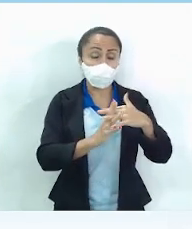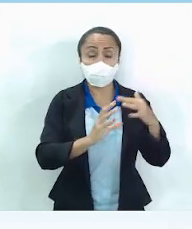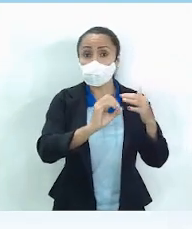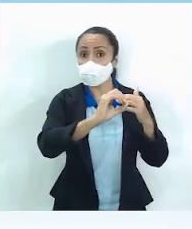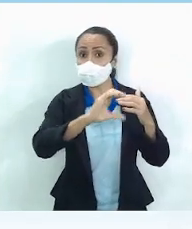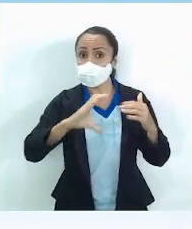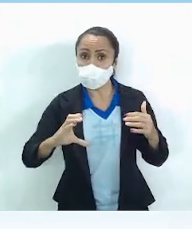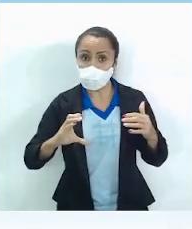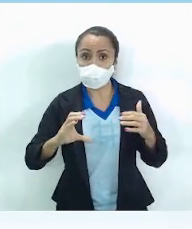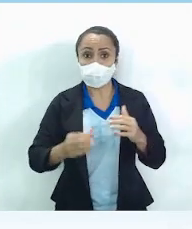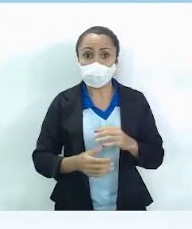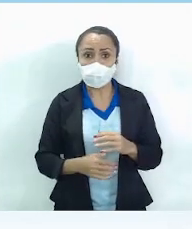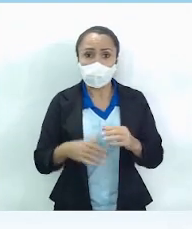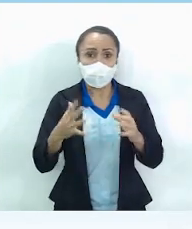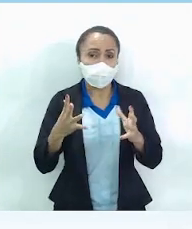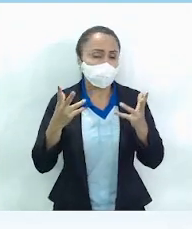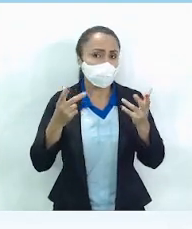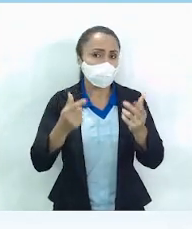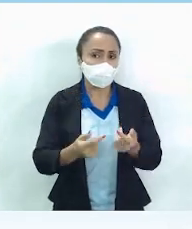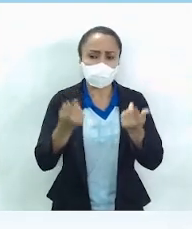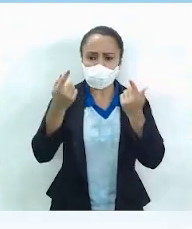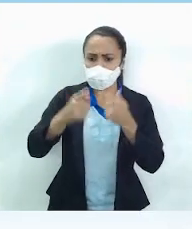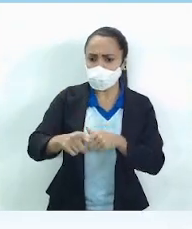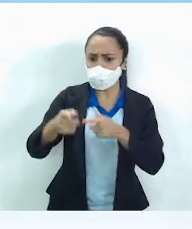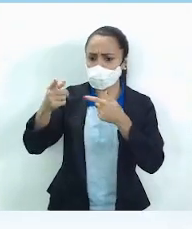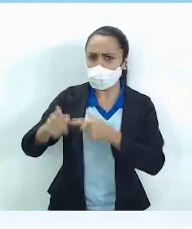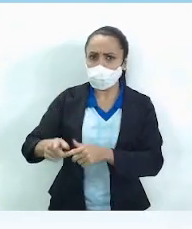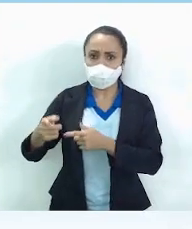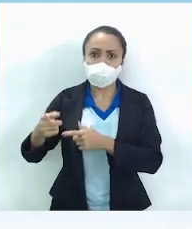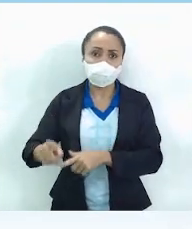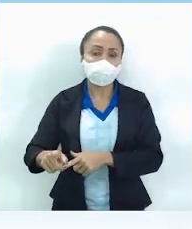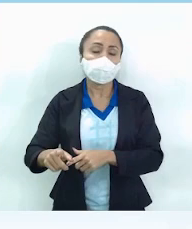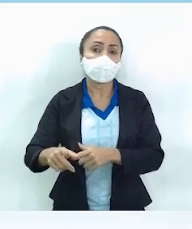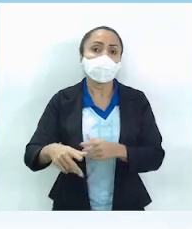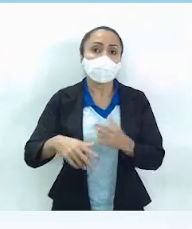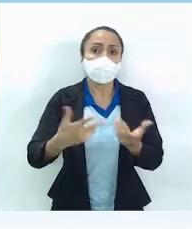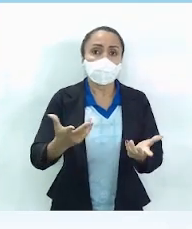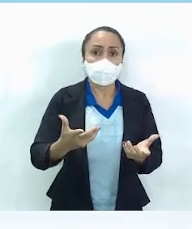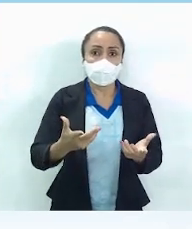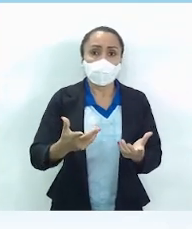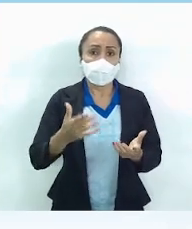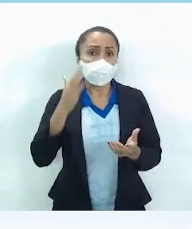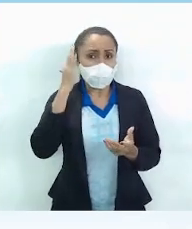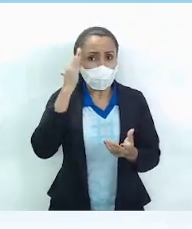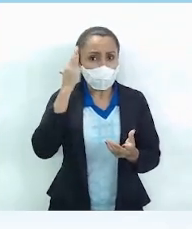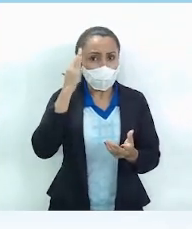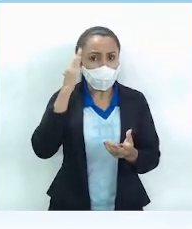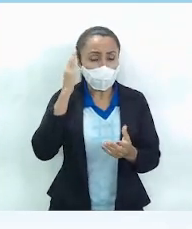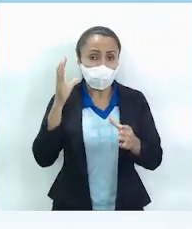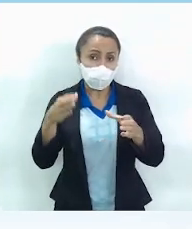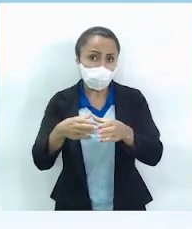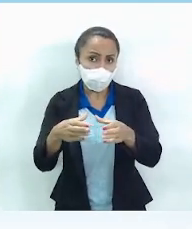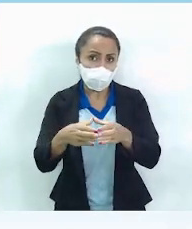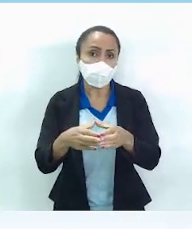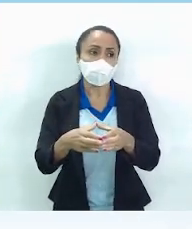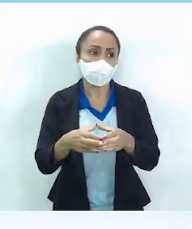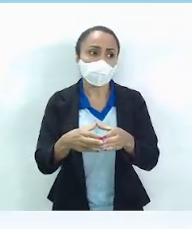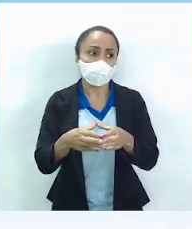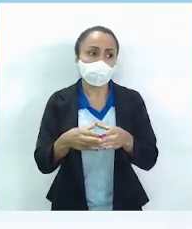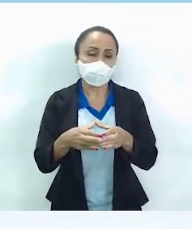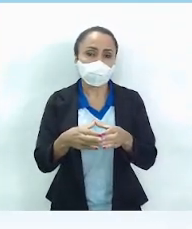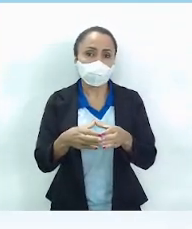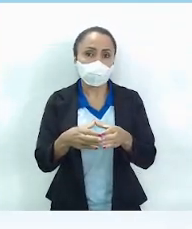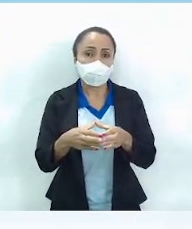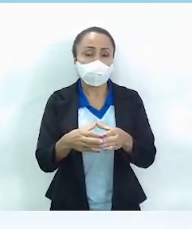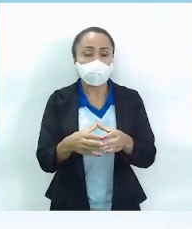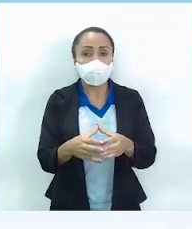tudo aquilo que é contra a ditada pelo entendimento desses grupos radicais, né?